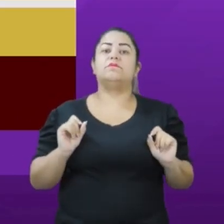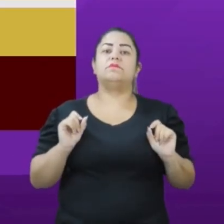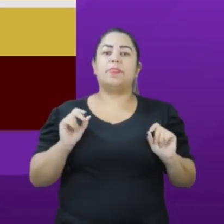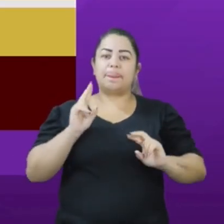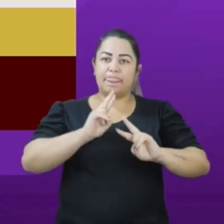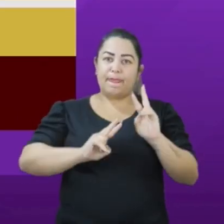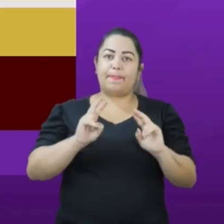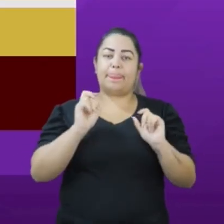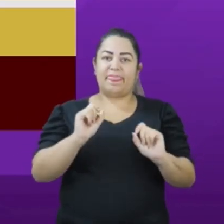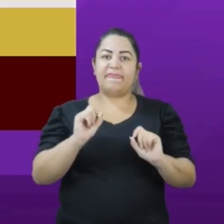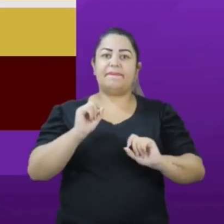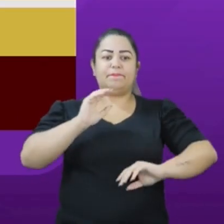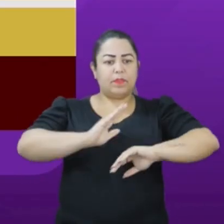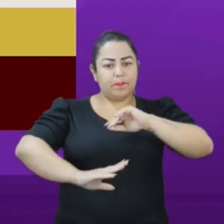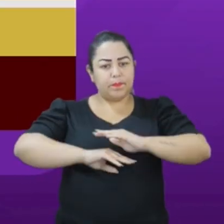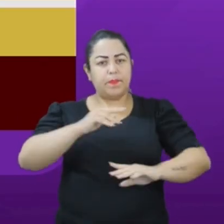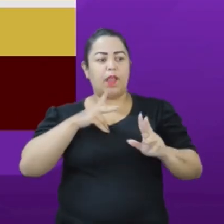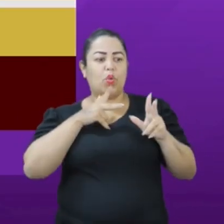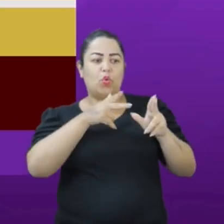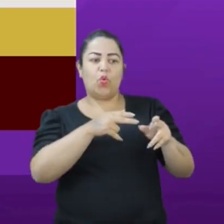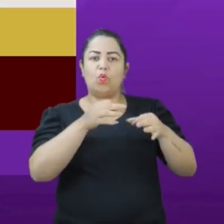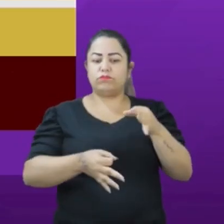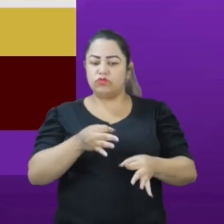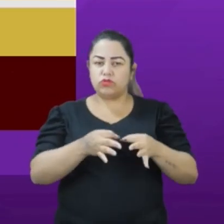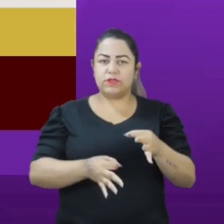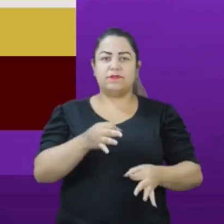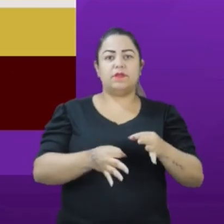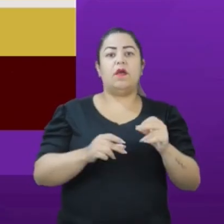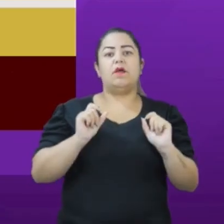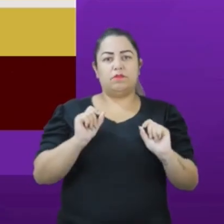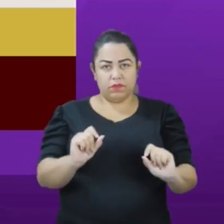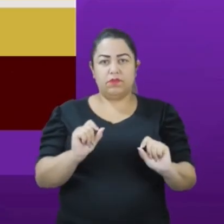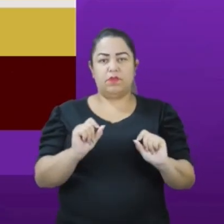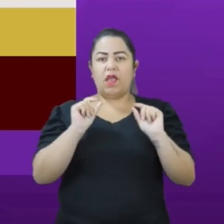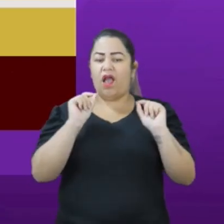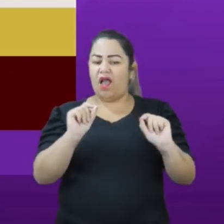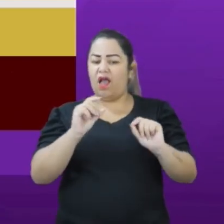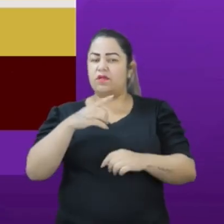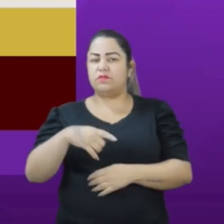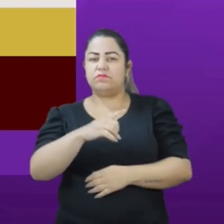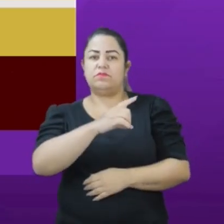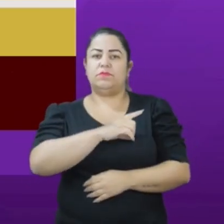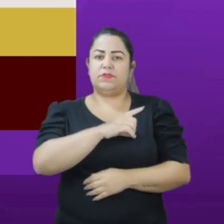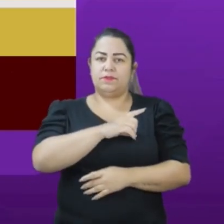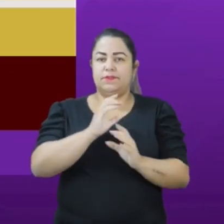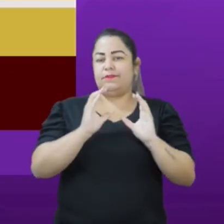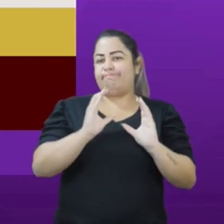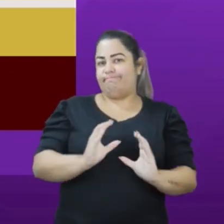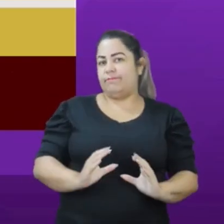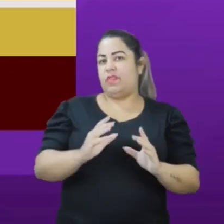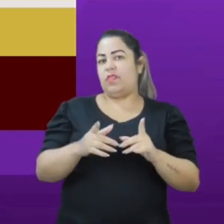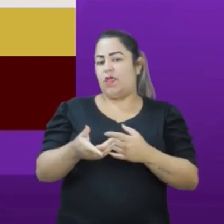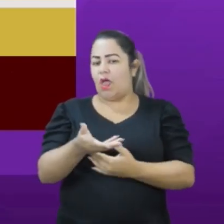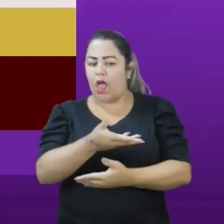prevê as formas como o judiciário, as delegacias devem se comportar no acolhimento a